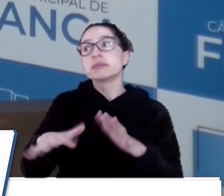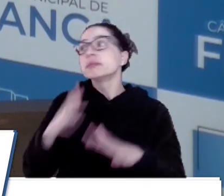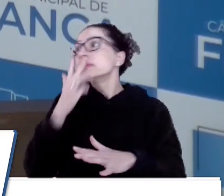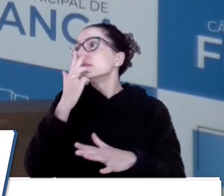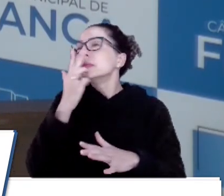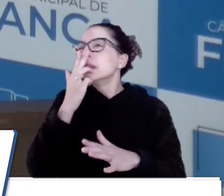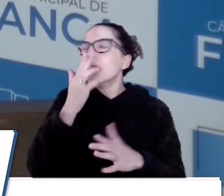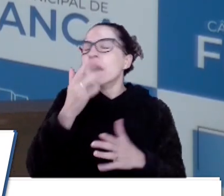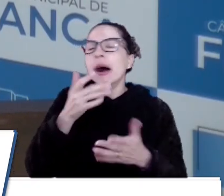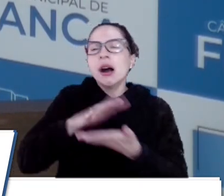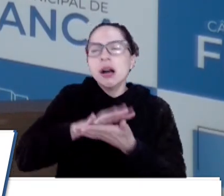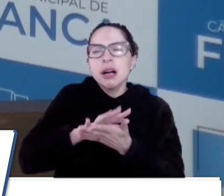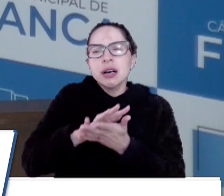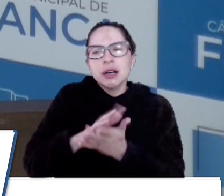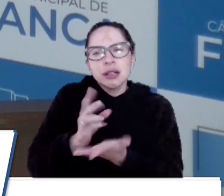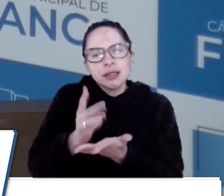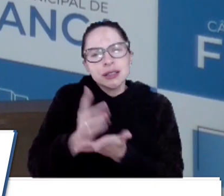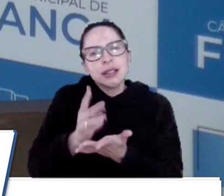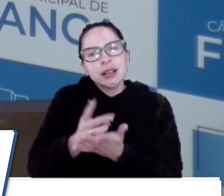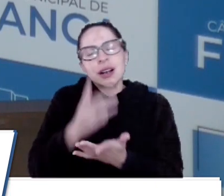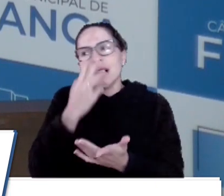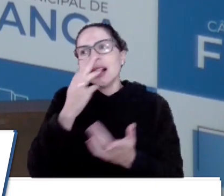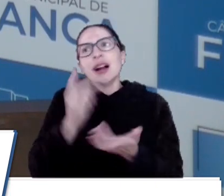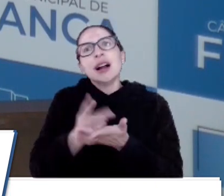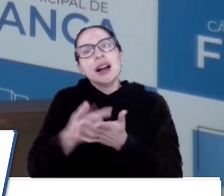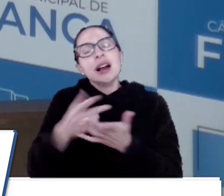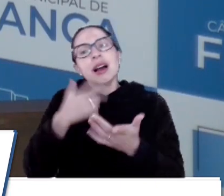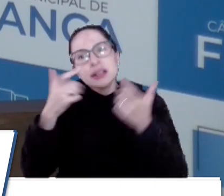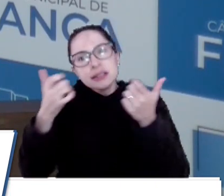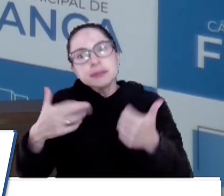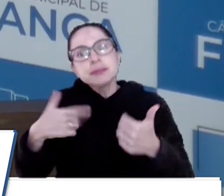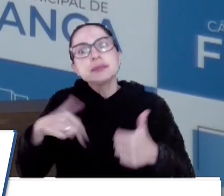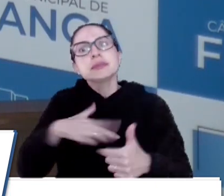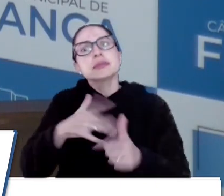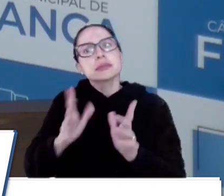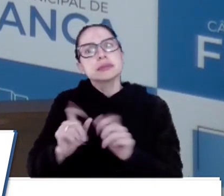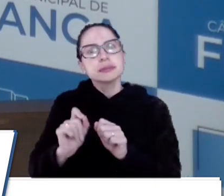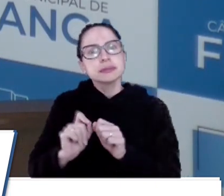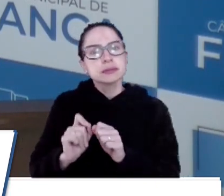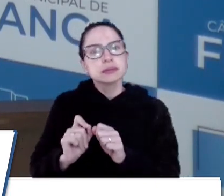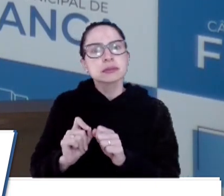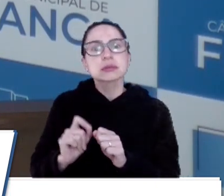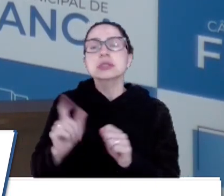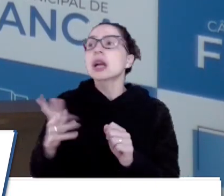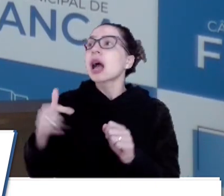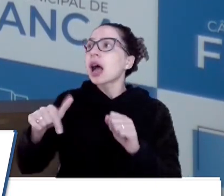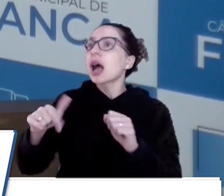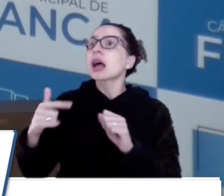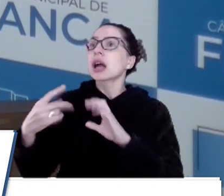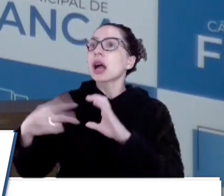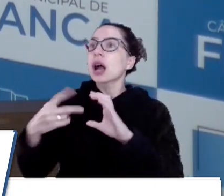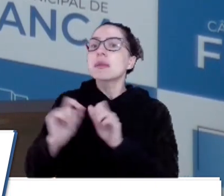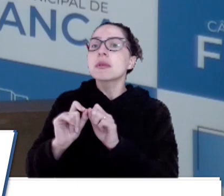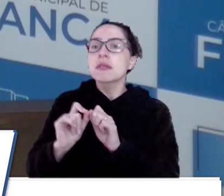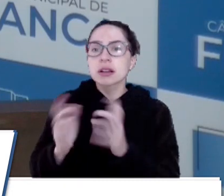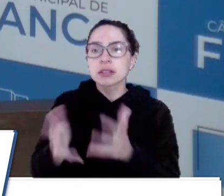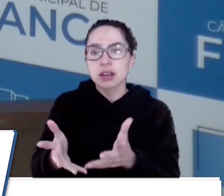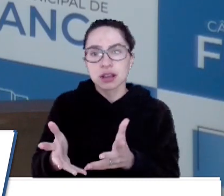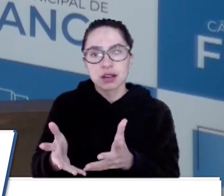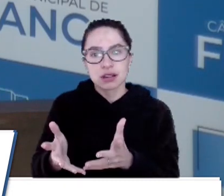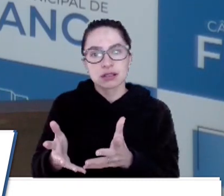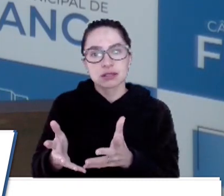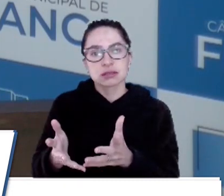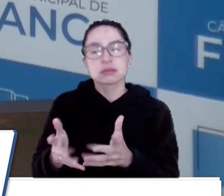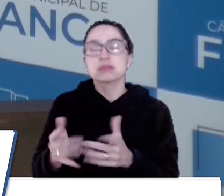estar falando isso aqui, mas a gente tem que falar daquilo que nós estamos fazendo, daquilo que essa casa tem feito, né? Porque